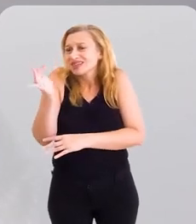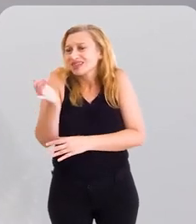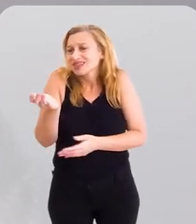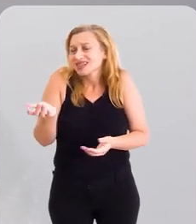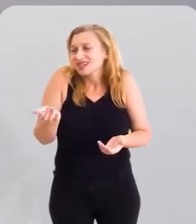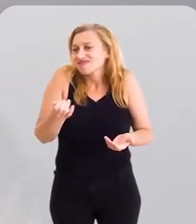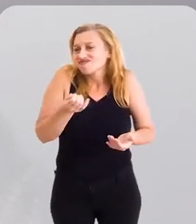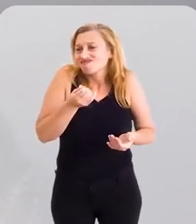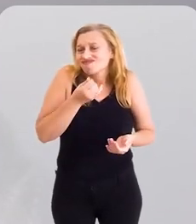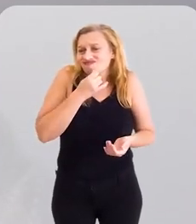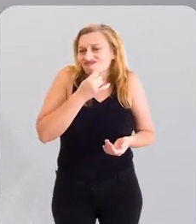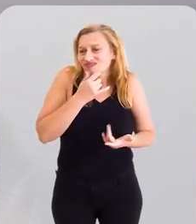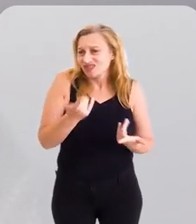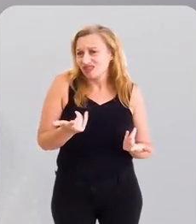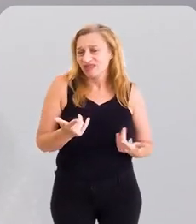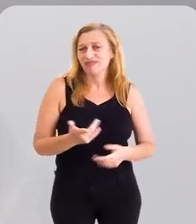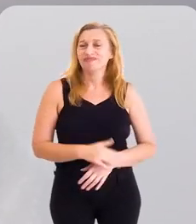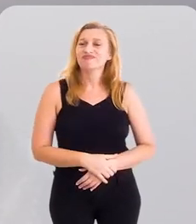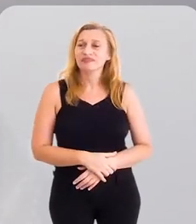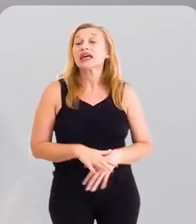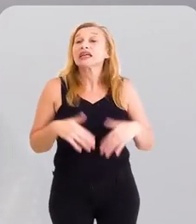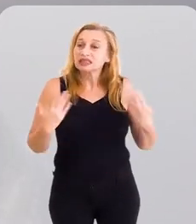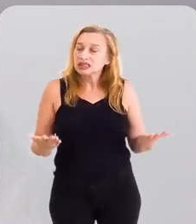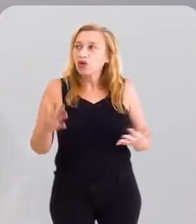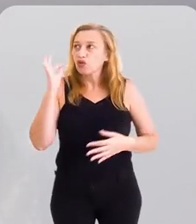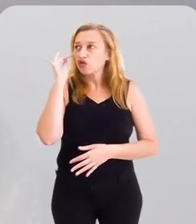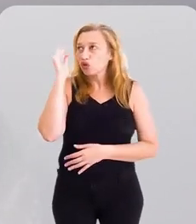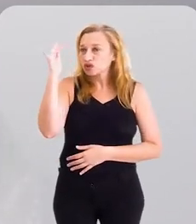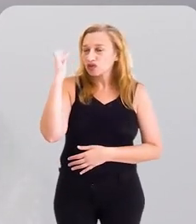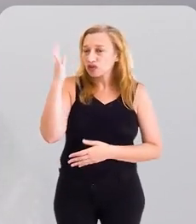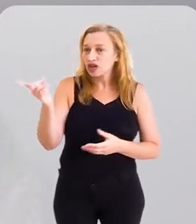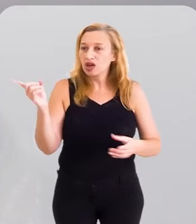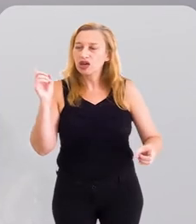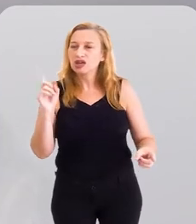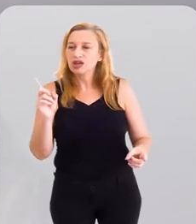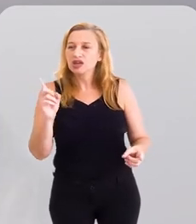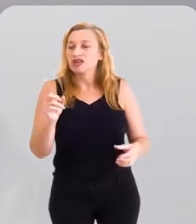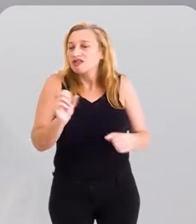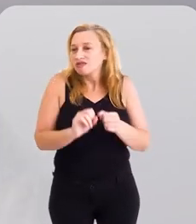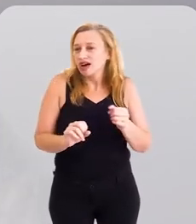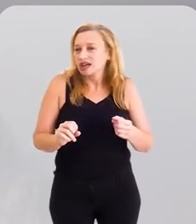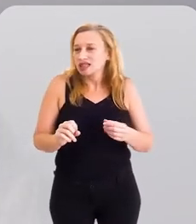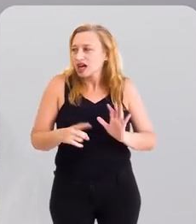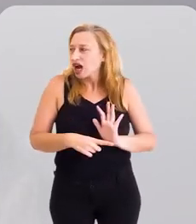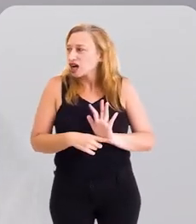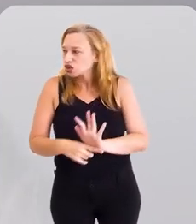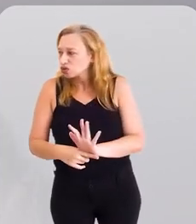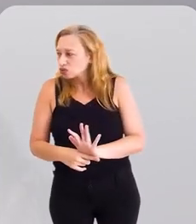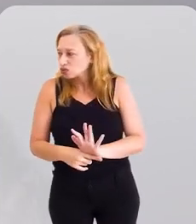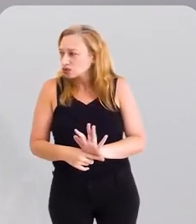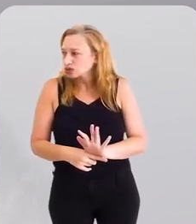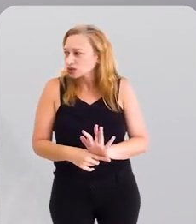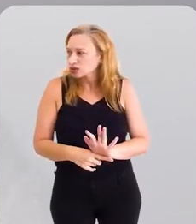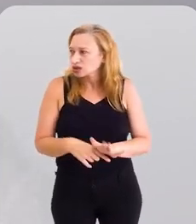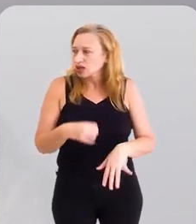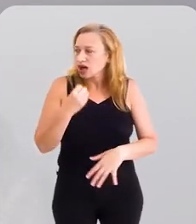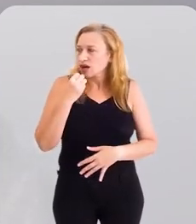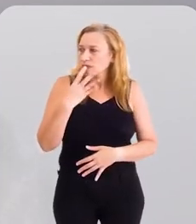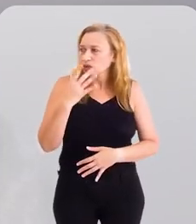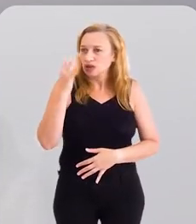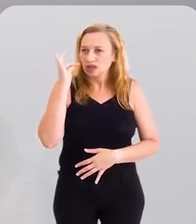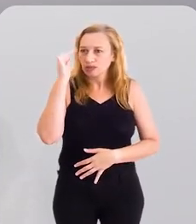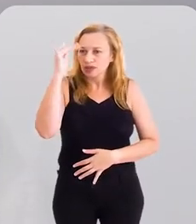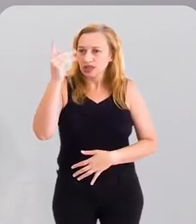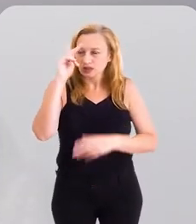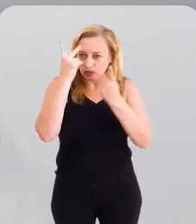cai no desespero, que é exatamente a ausência de esperança. Então, a filosofia, entre outras coisas, também faz isso, alimenta e reaviva